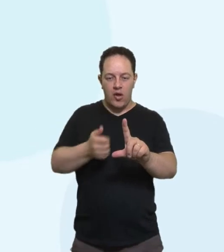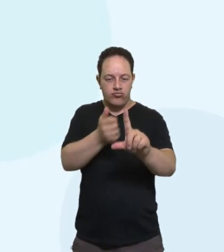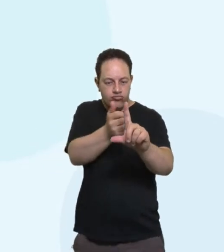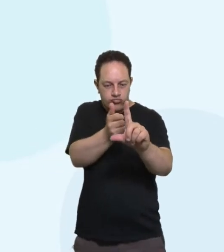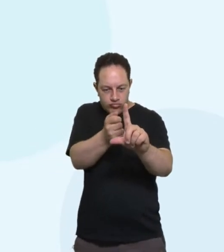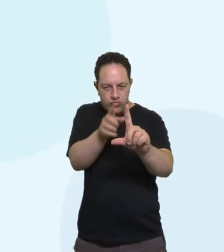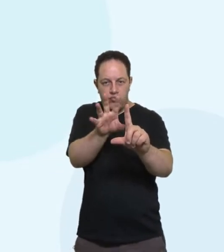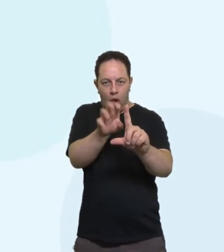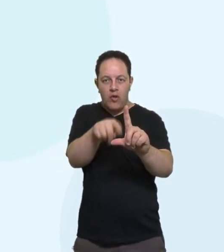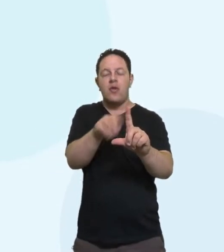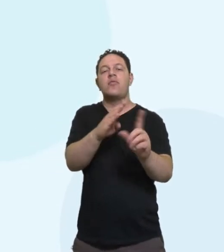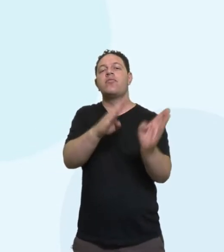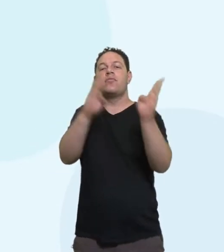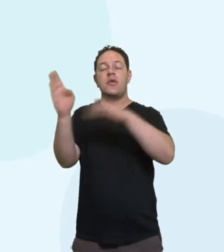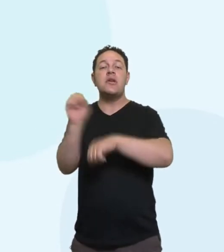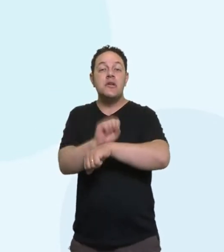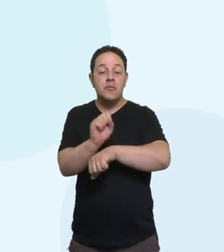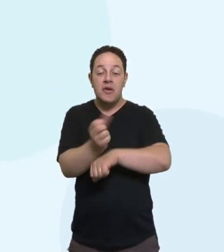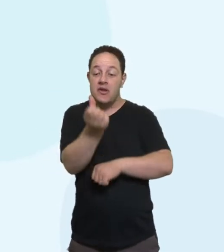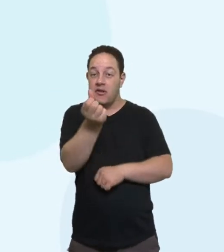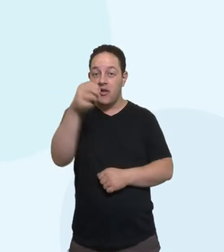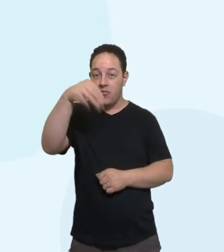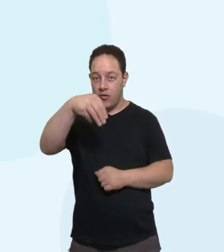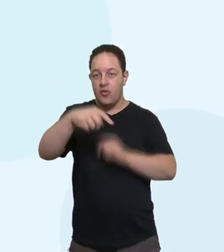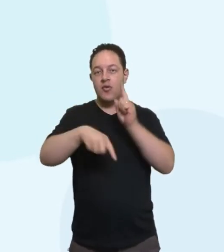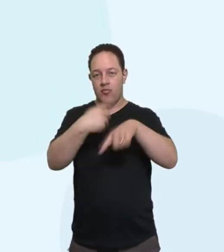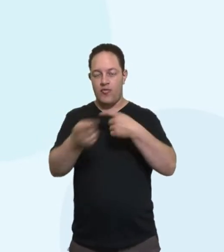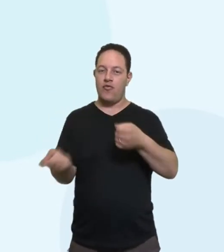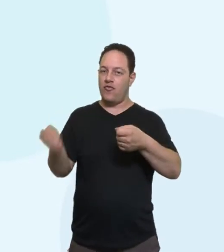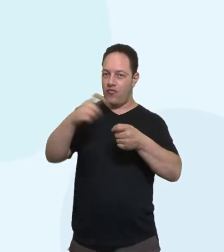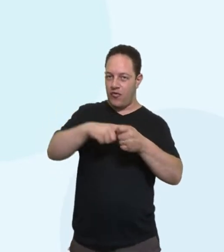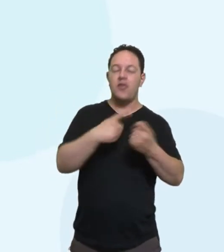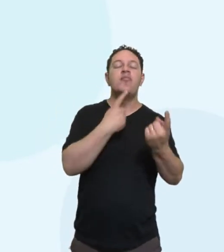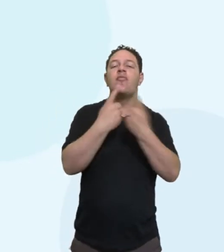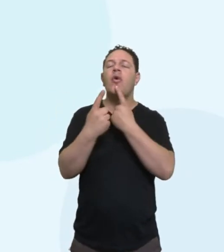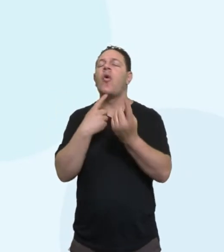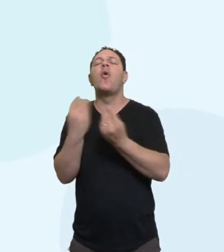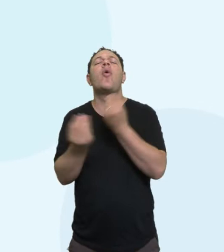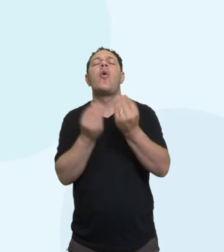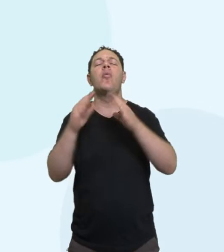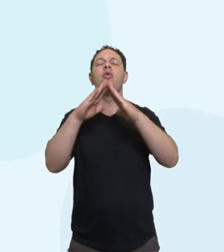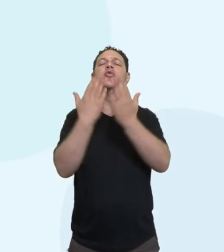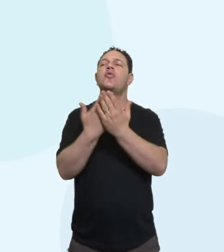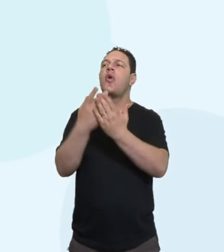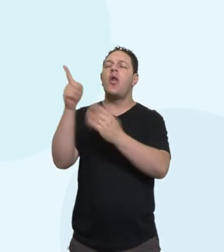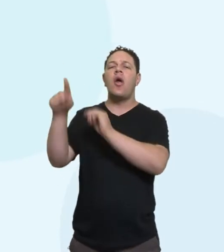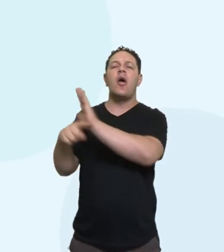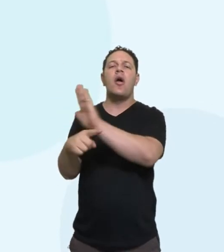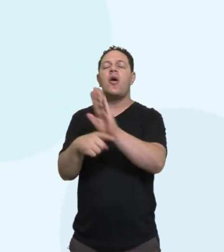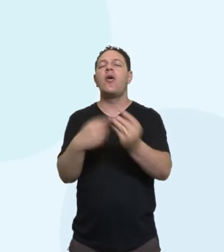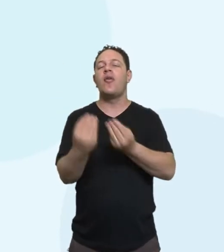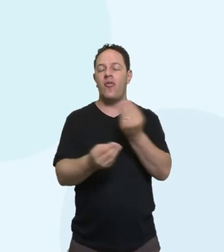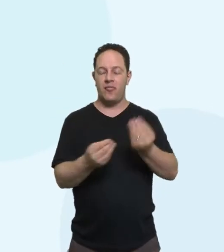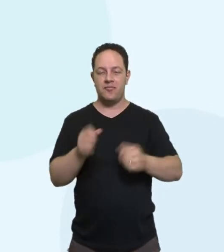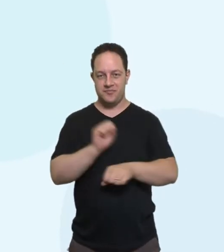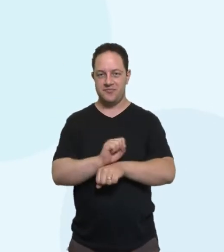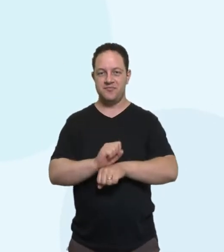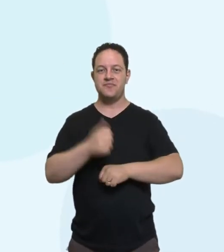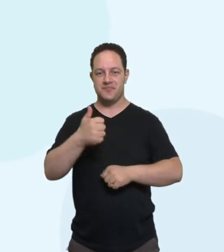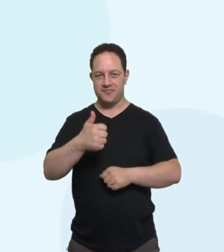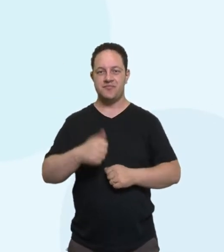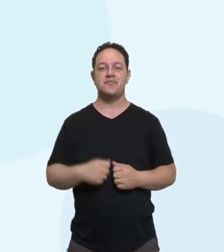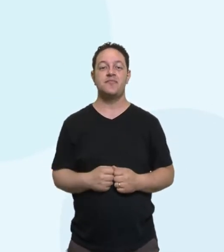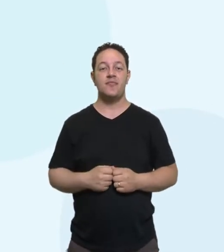e a gente retorna daqui 6 minutinhos para discutir aí como que essa escola realizou conselho de classe